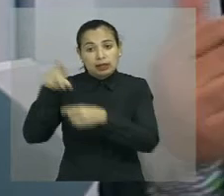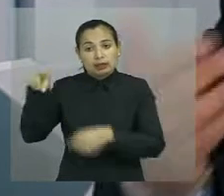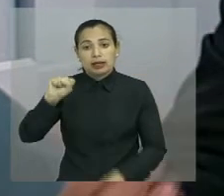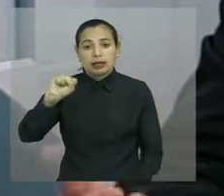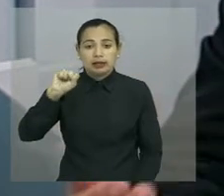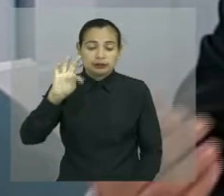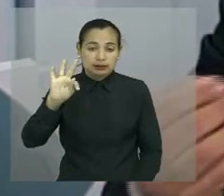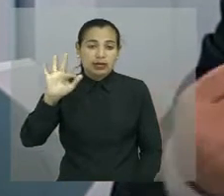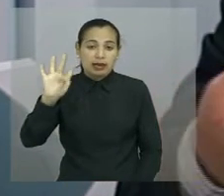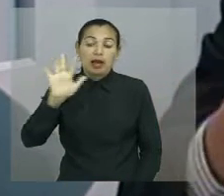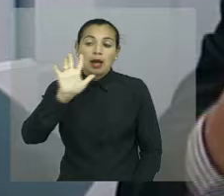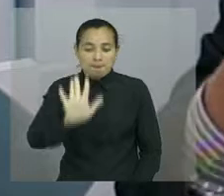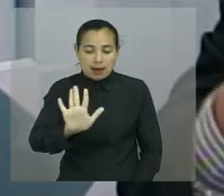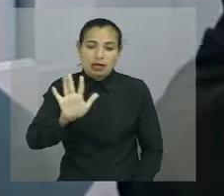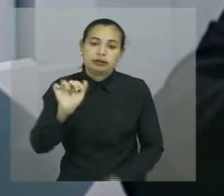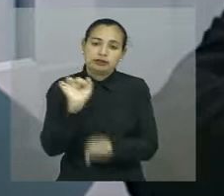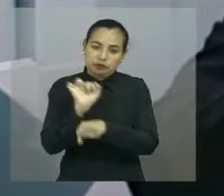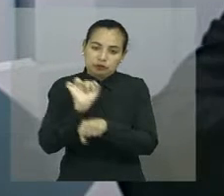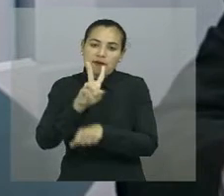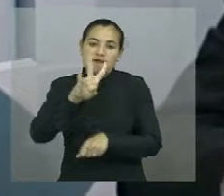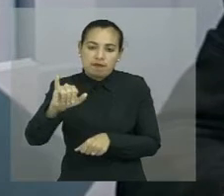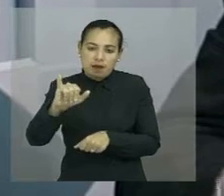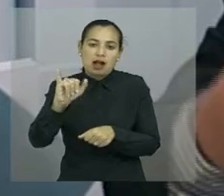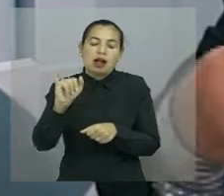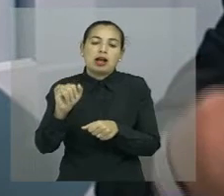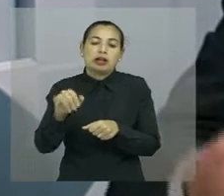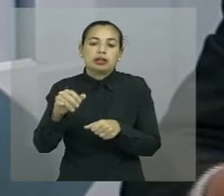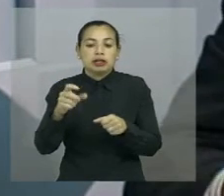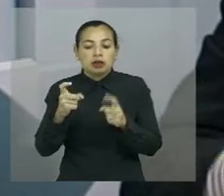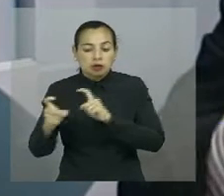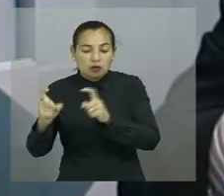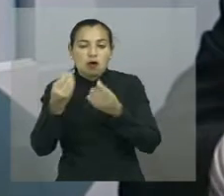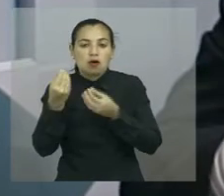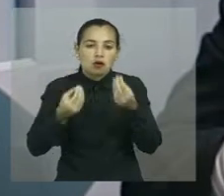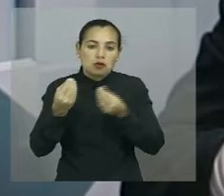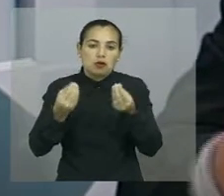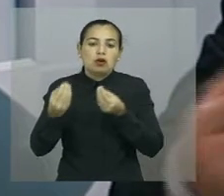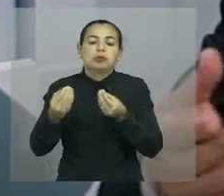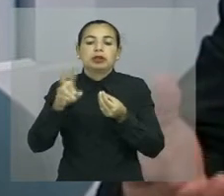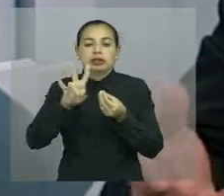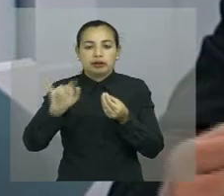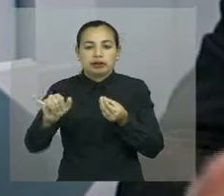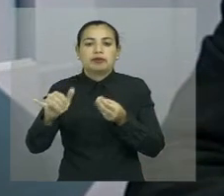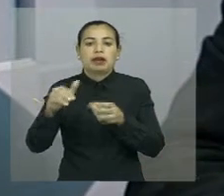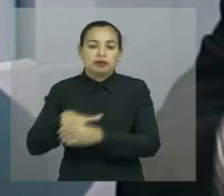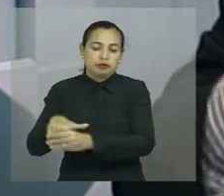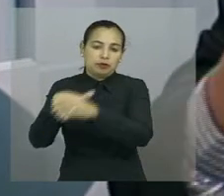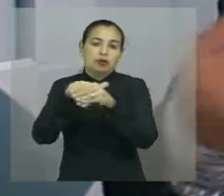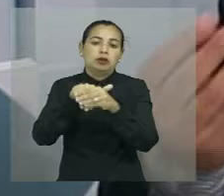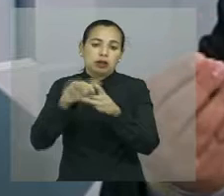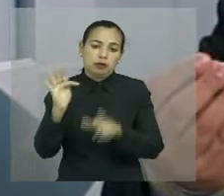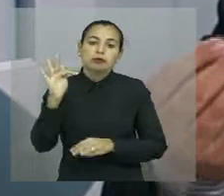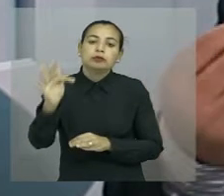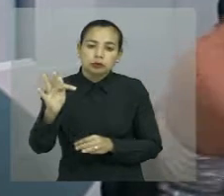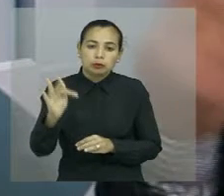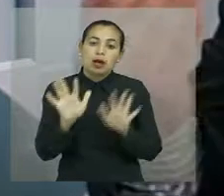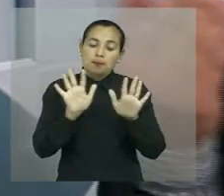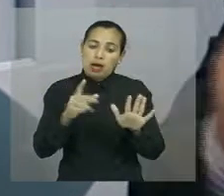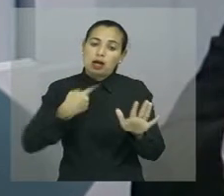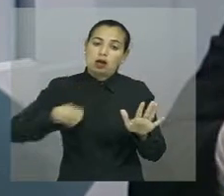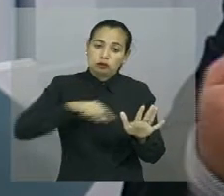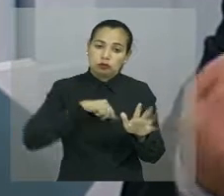a julgamento. Ainda vai a julgamento. E aí nós, a Câmara de Vereadores de Fortaleza, numa atitude também inédita,